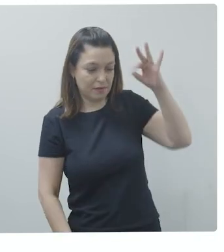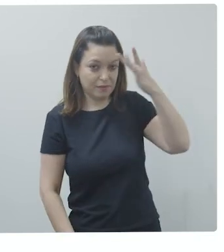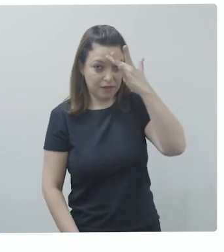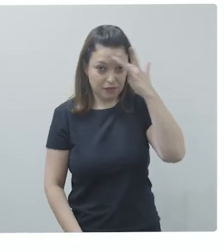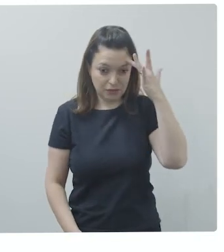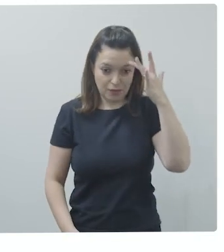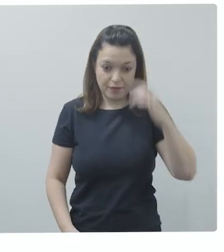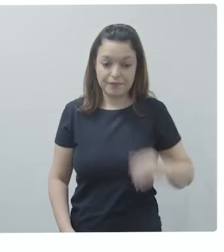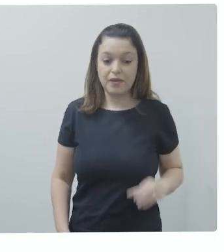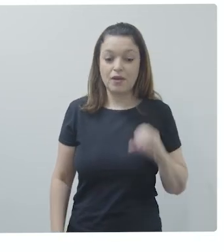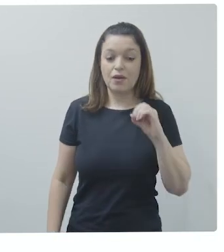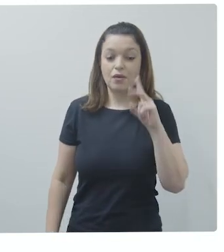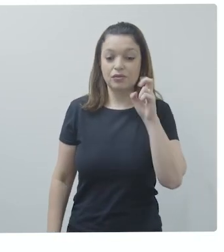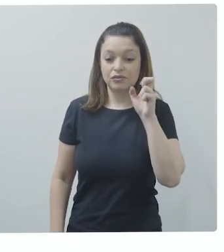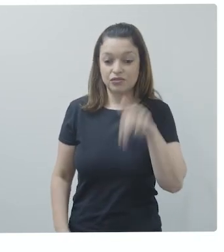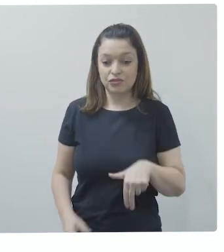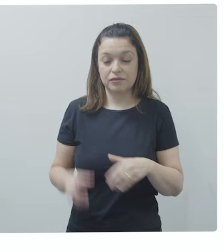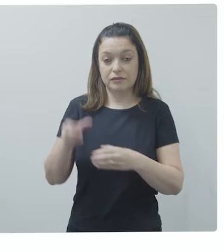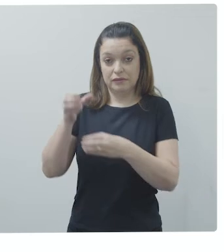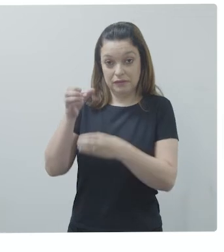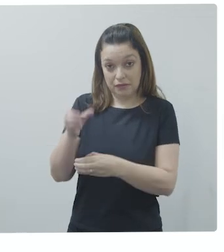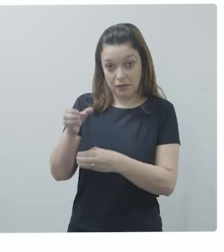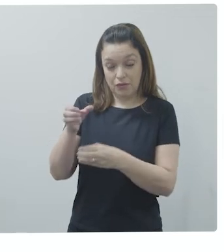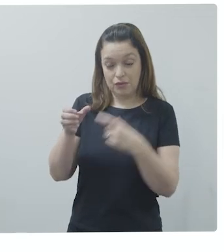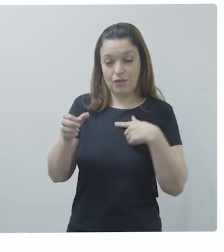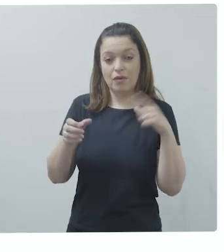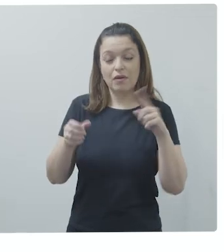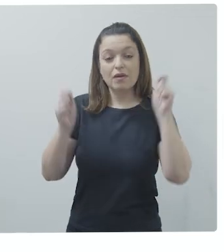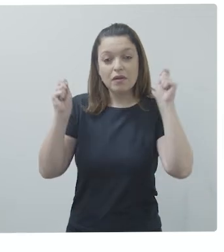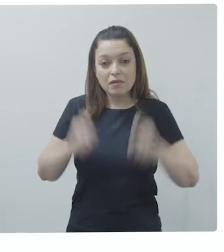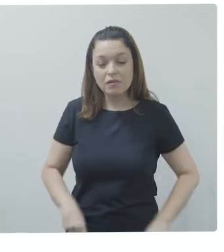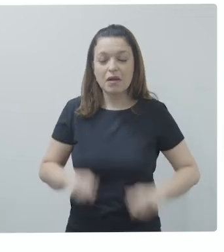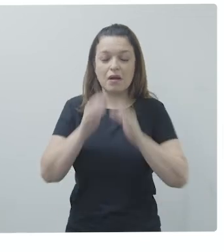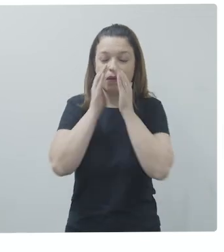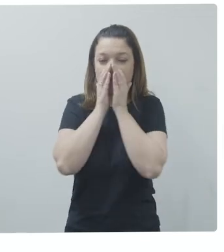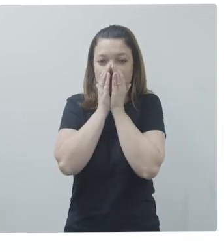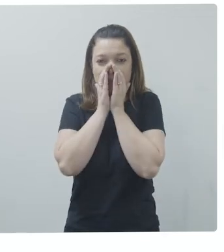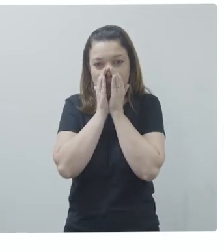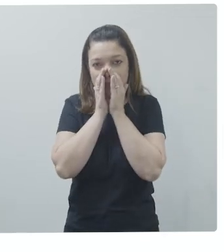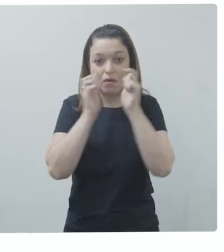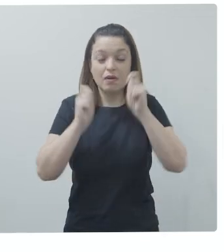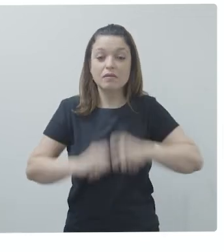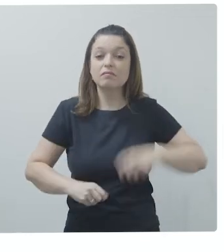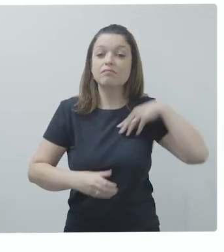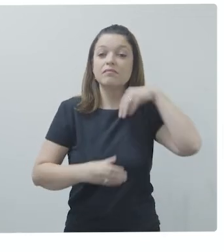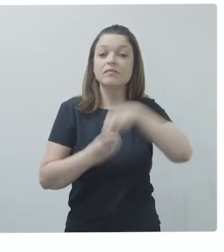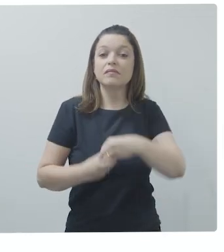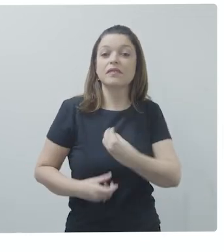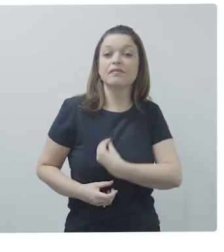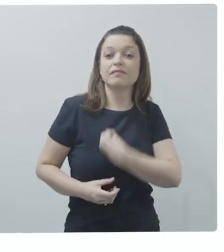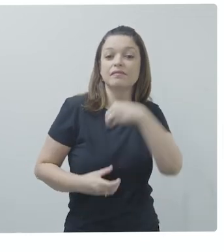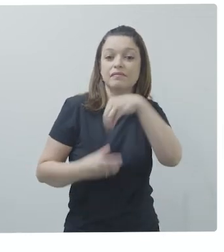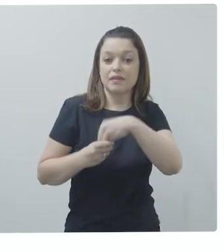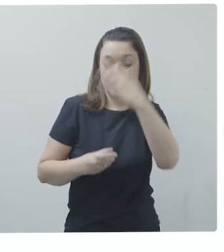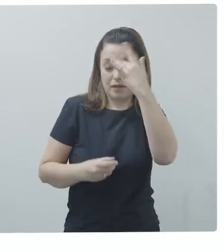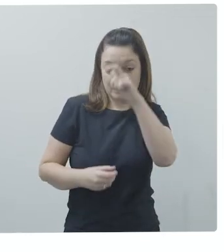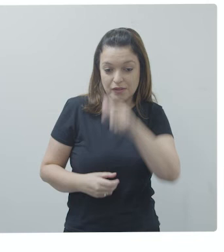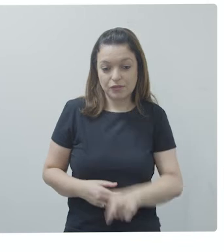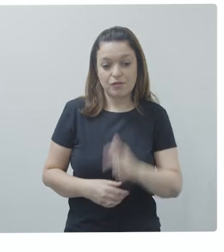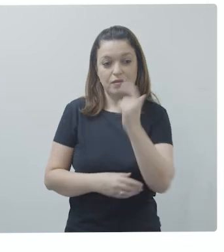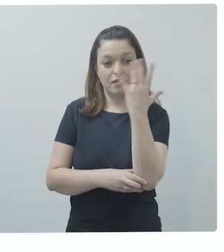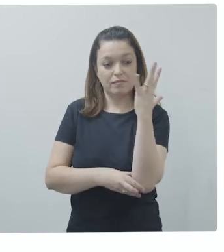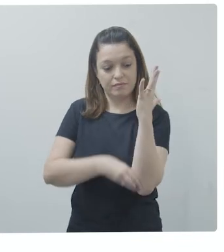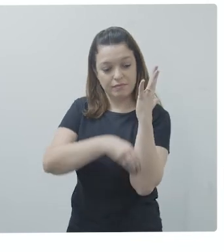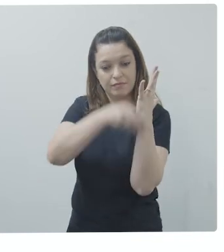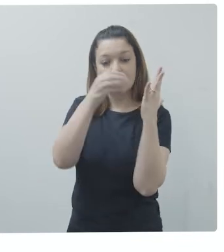os segurou e um de cada vez soprou a vida para dentro deles. Agora não eram mais troncos mortos